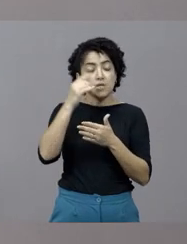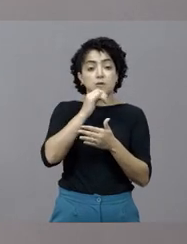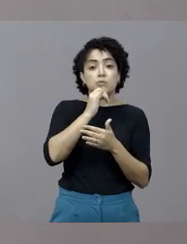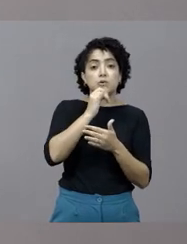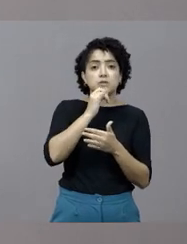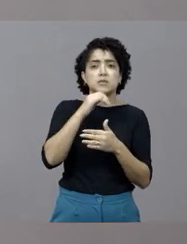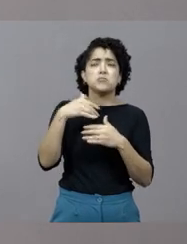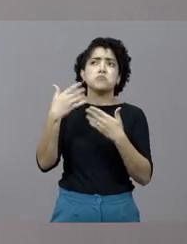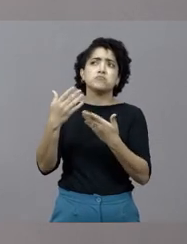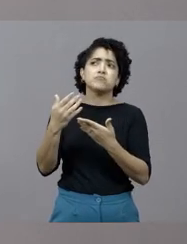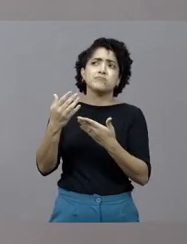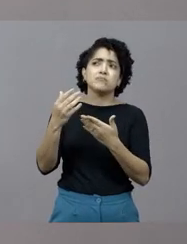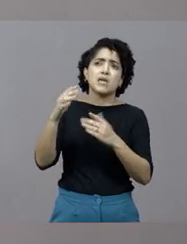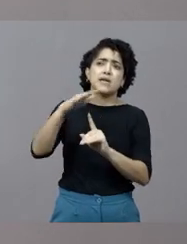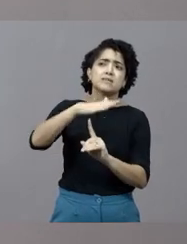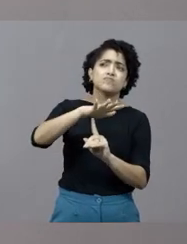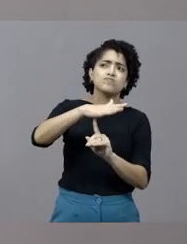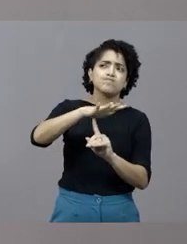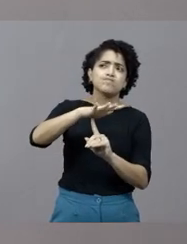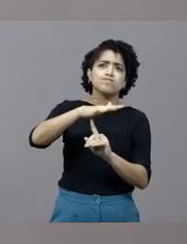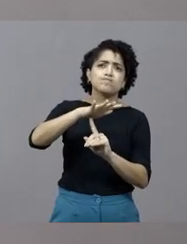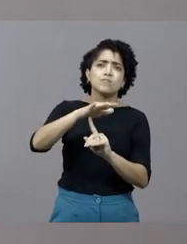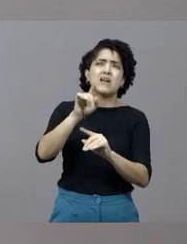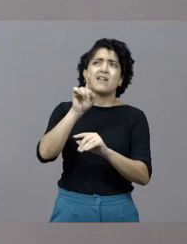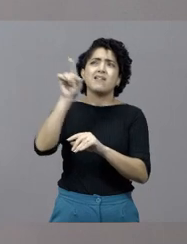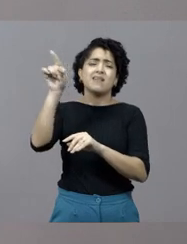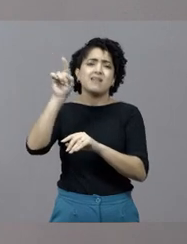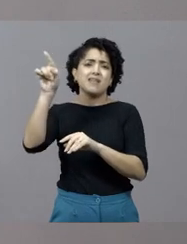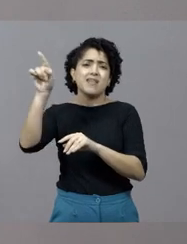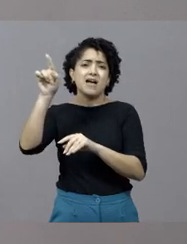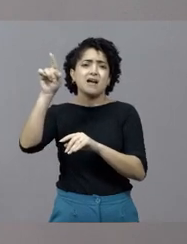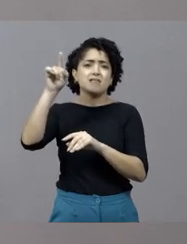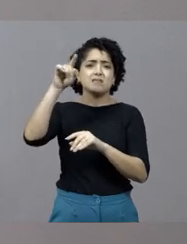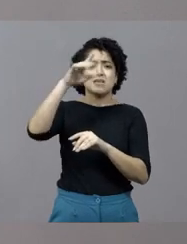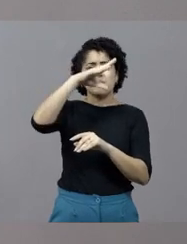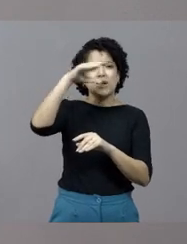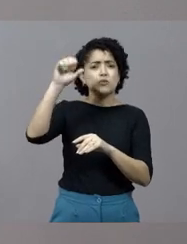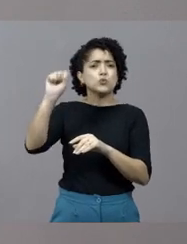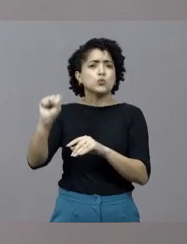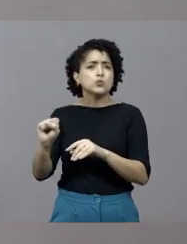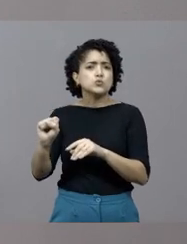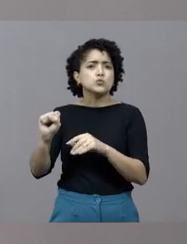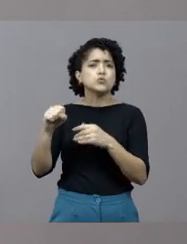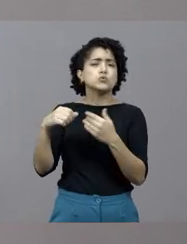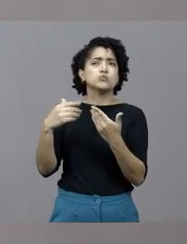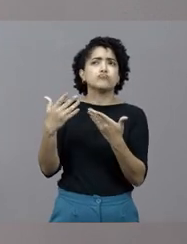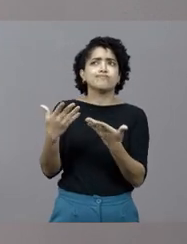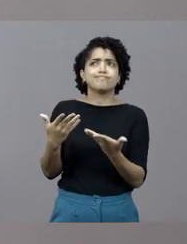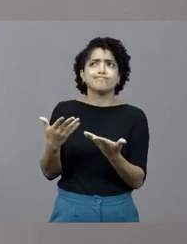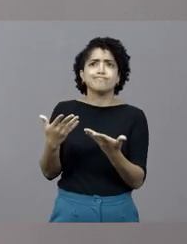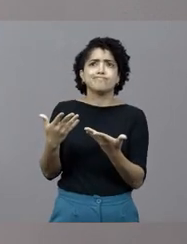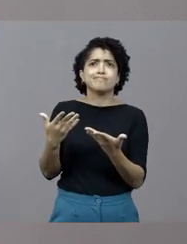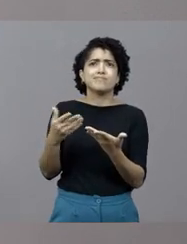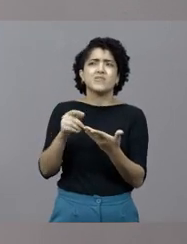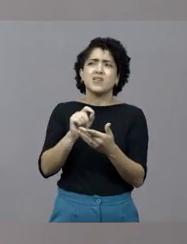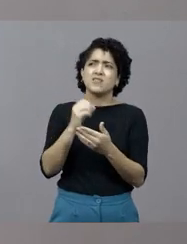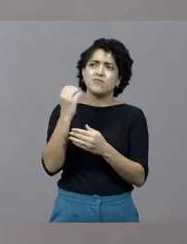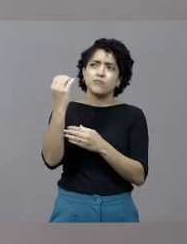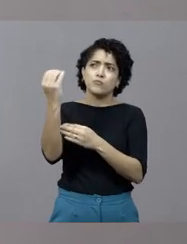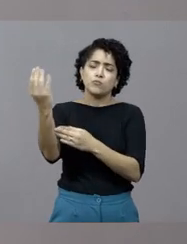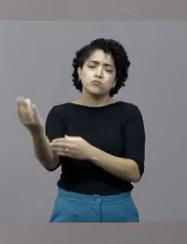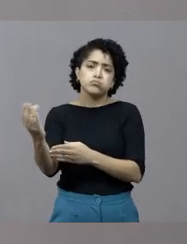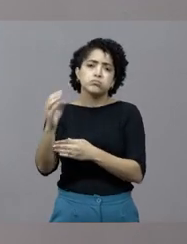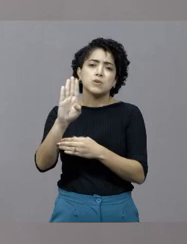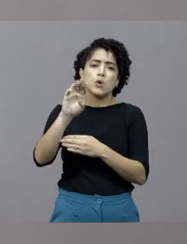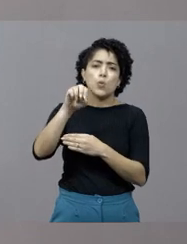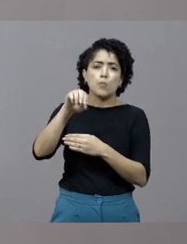aeronave está indo fazer em Bonito, no Mato Grosso do Sul? O que uma ambulância do Estado está fazendo em Bonito, no